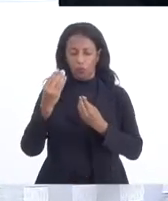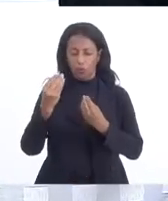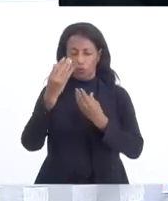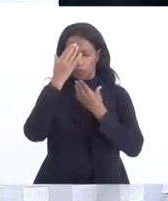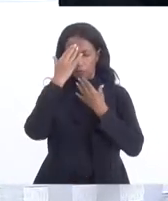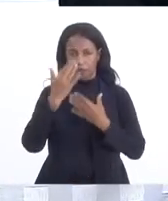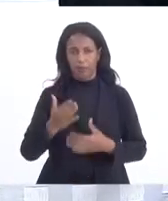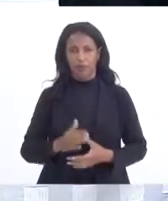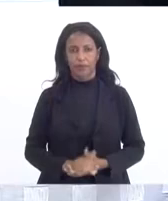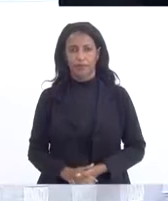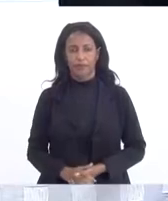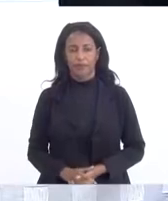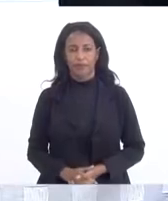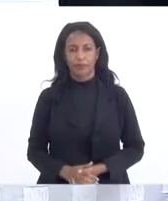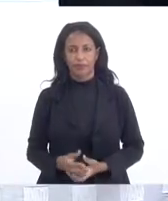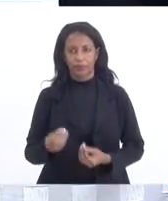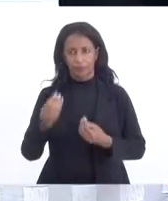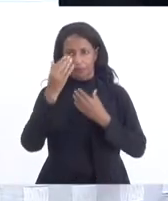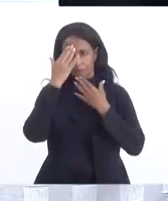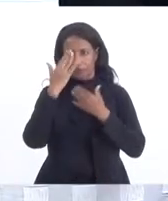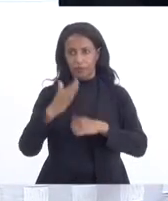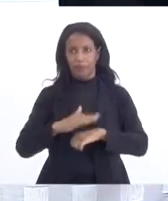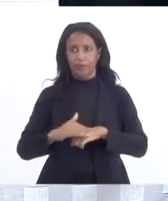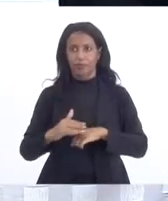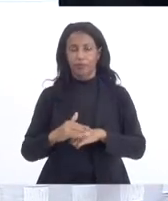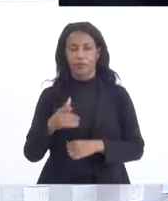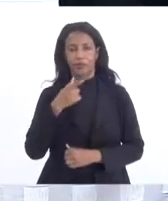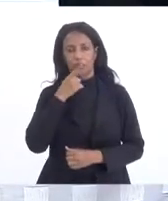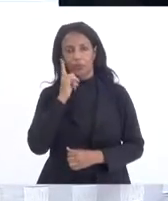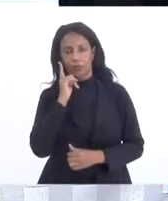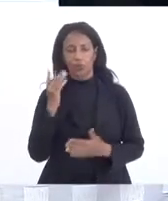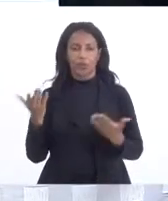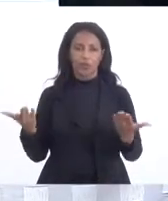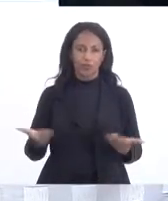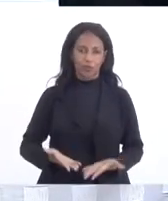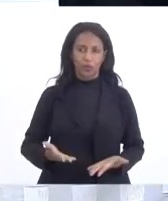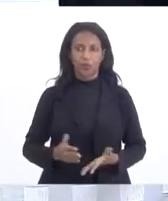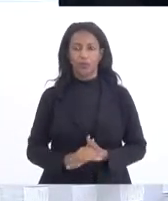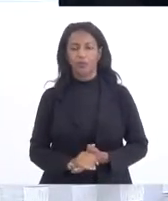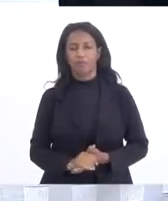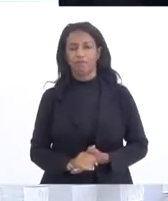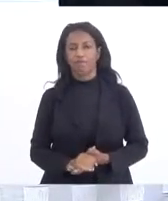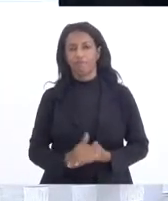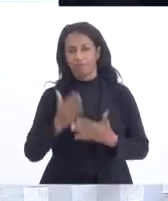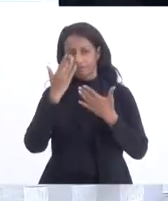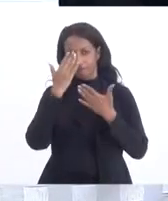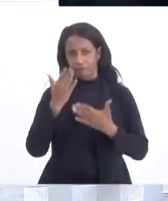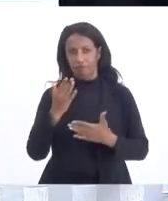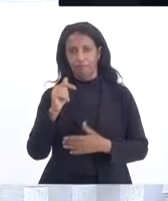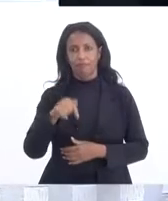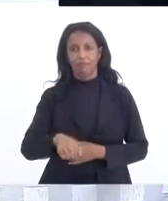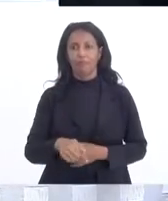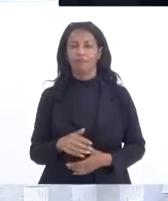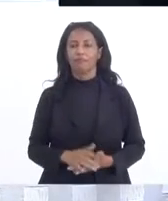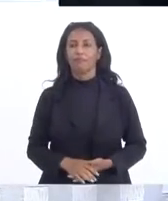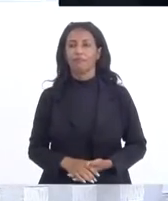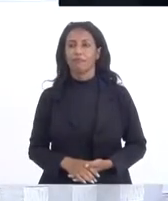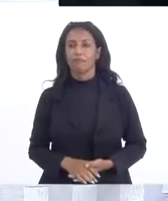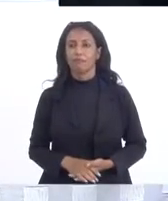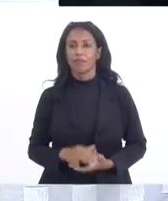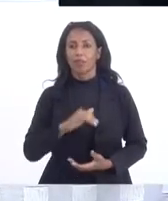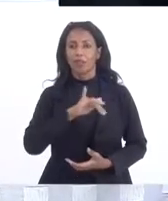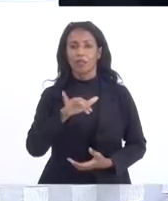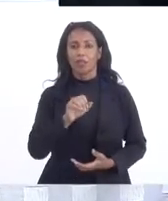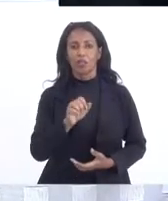muito, muito obrigado. Muito agradecido pelo carinho do dia de ontem, do dia de hoje. Agradecer aqui ao nosso